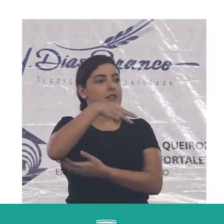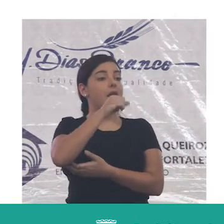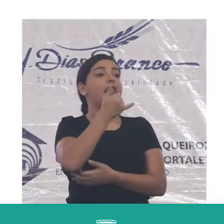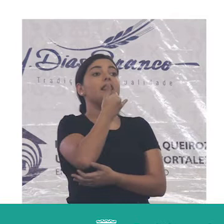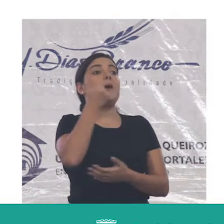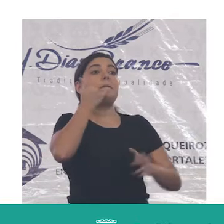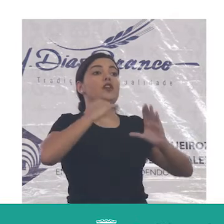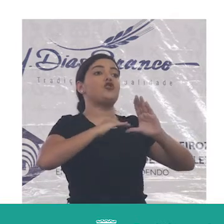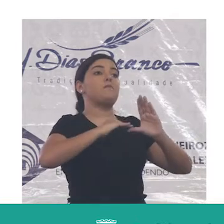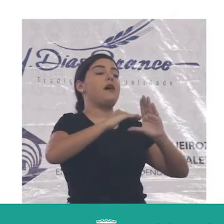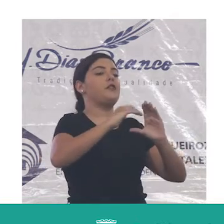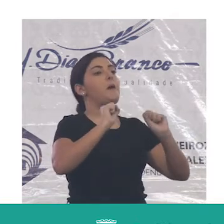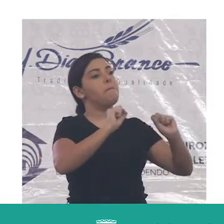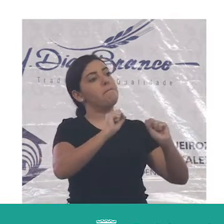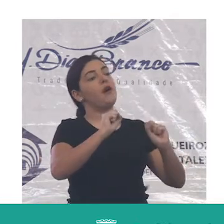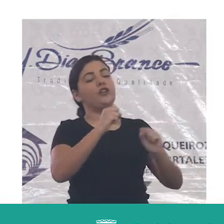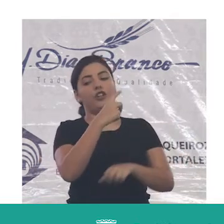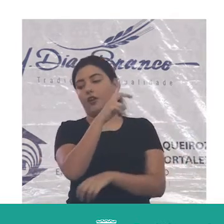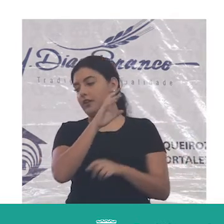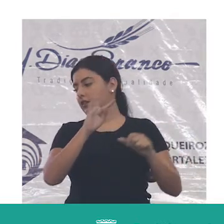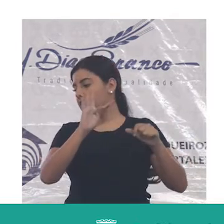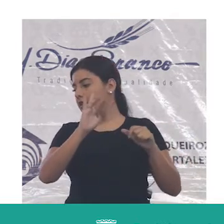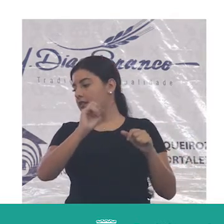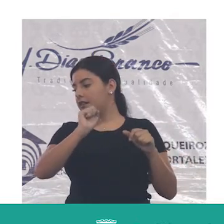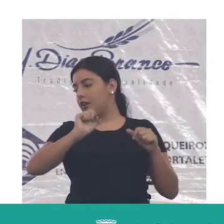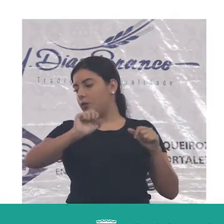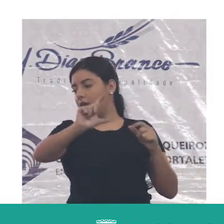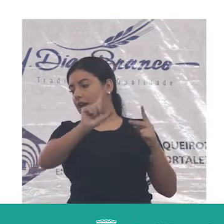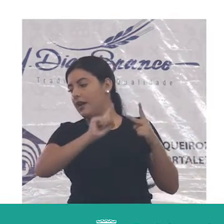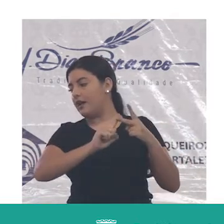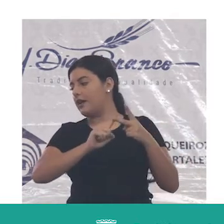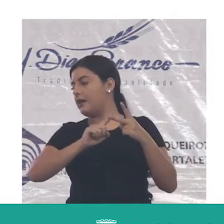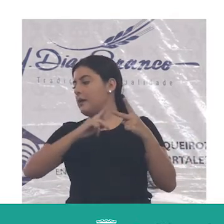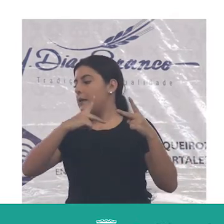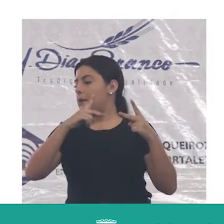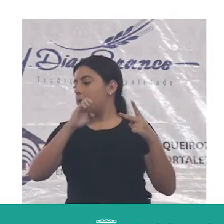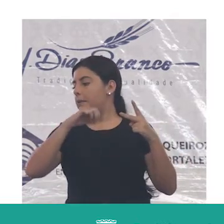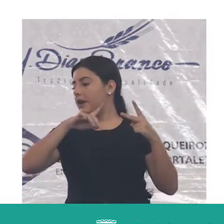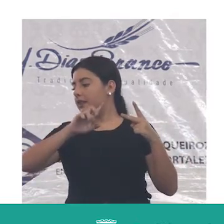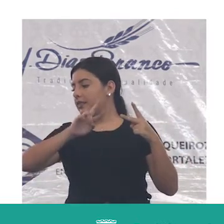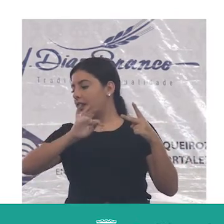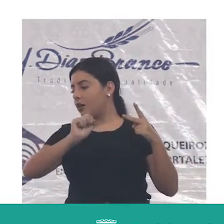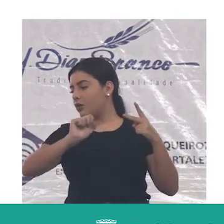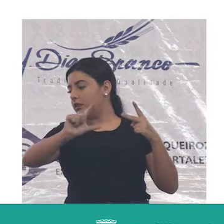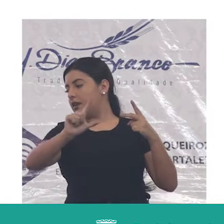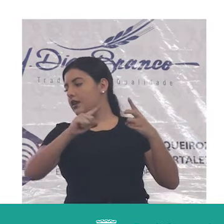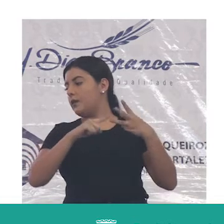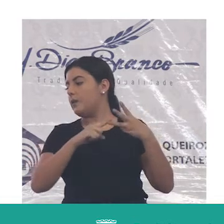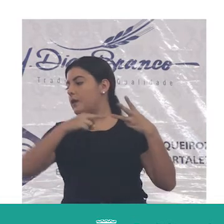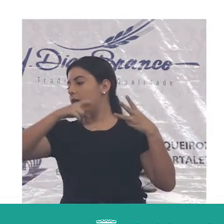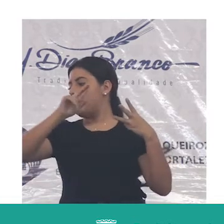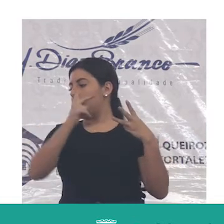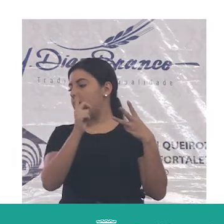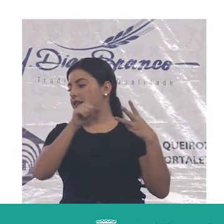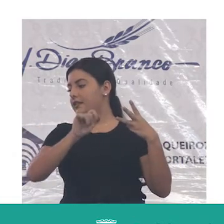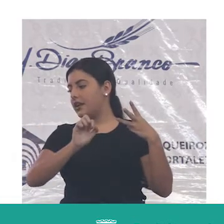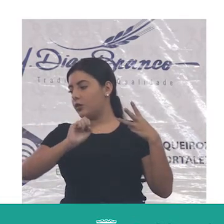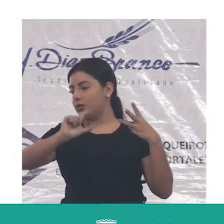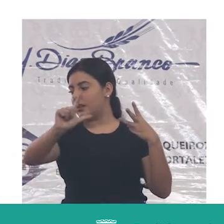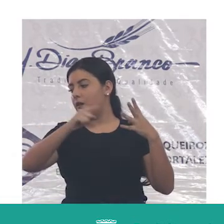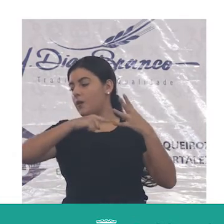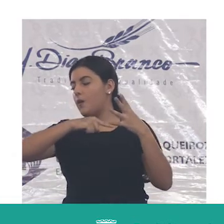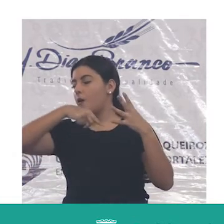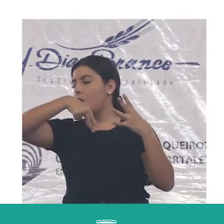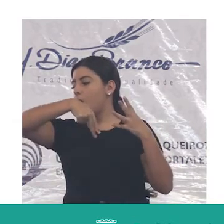triangular, eu tenho um prisma que é pentagonal, prisma que é hexagonal, prisma que é quadrangular. Passando um pouco